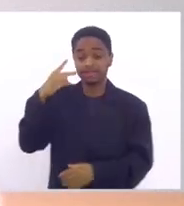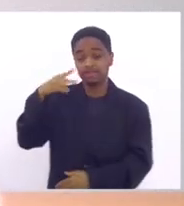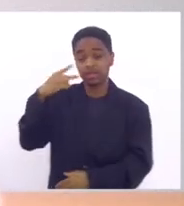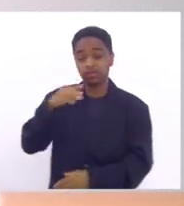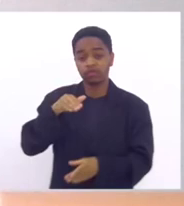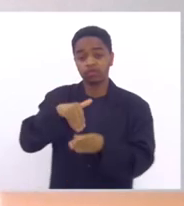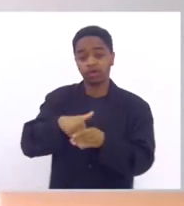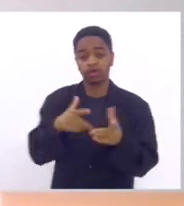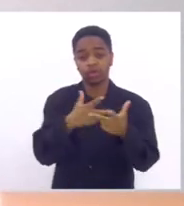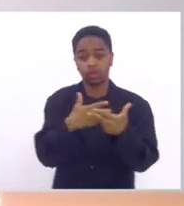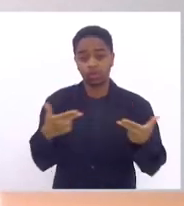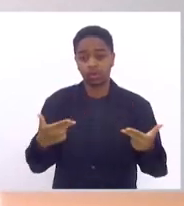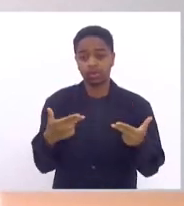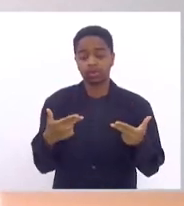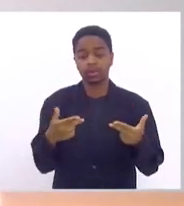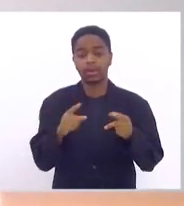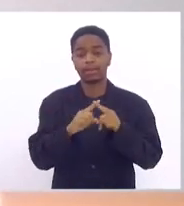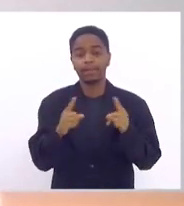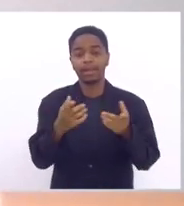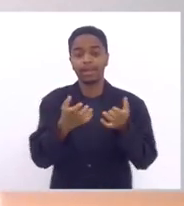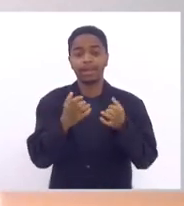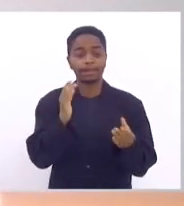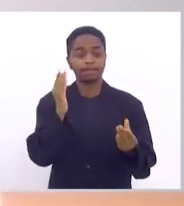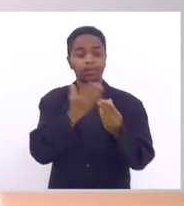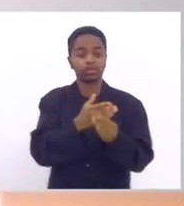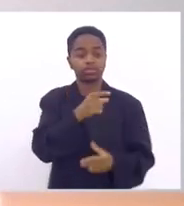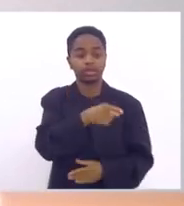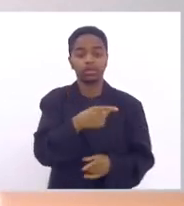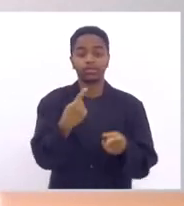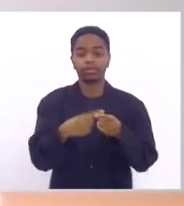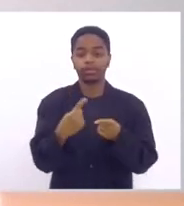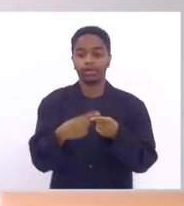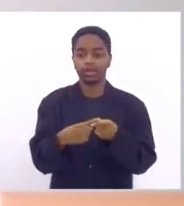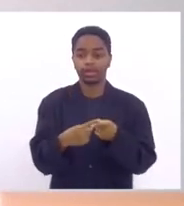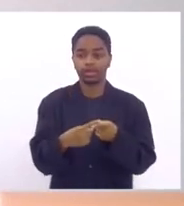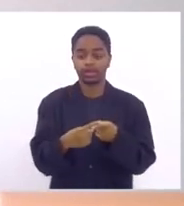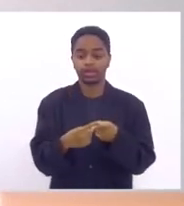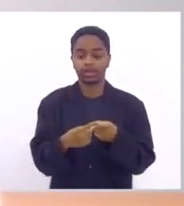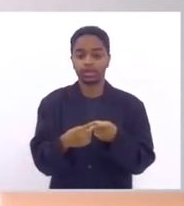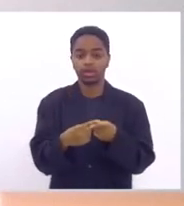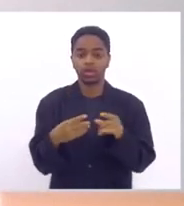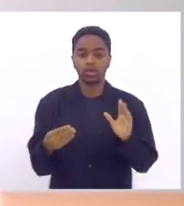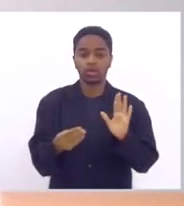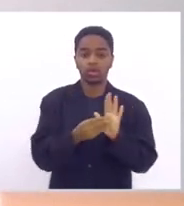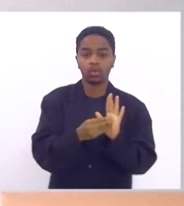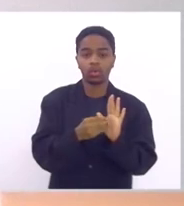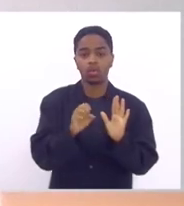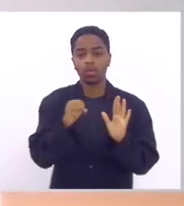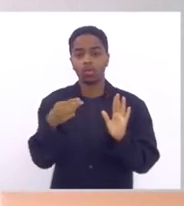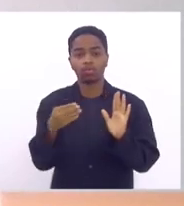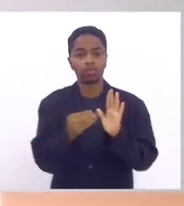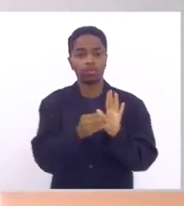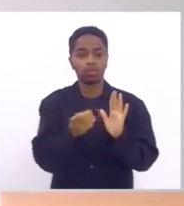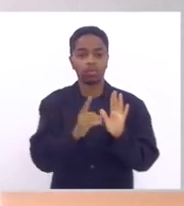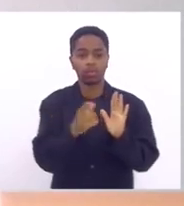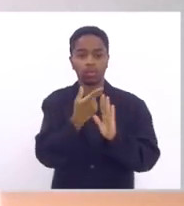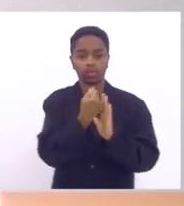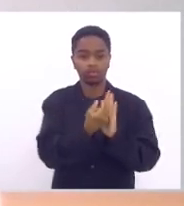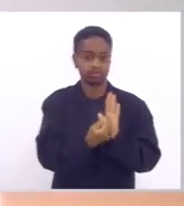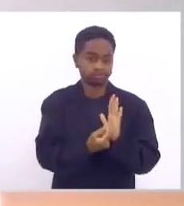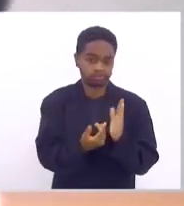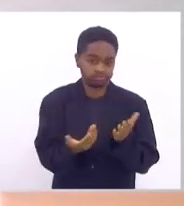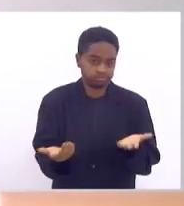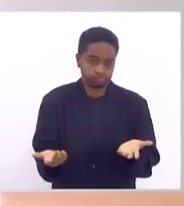alguma coisa e se quer processar o vereador porque fez porque colocou ou não colocou no orçamento tal ou